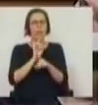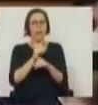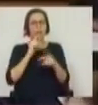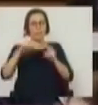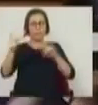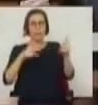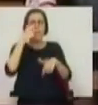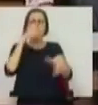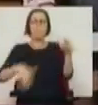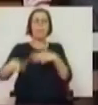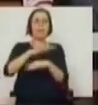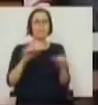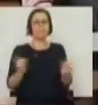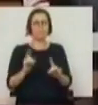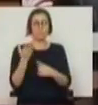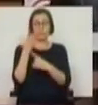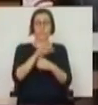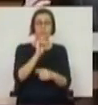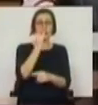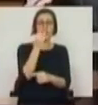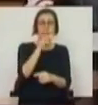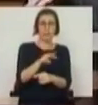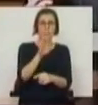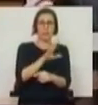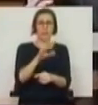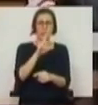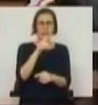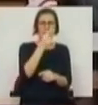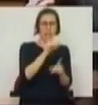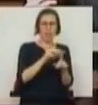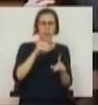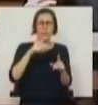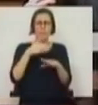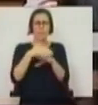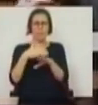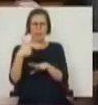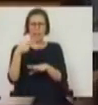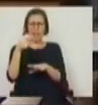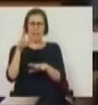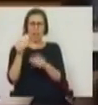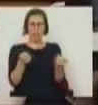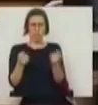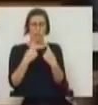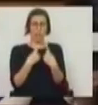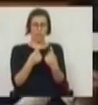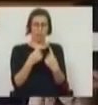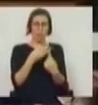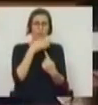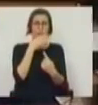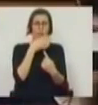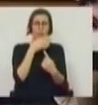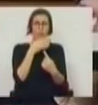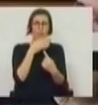respectivas populações. Por exemplo, na CIM da Lazira do Tejo e do Médio Tejo, não gera o transporte